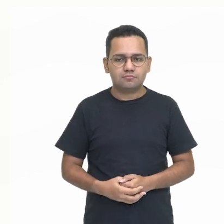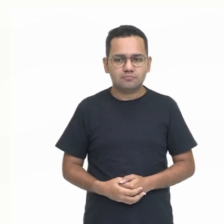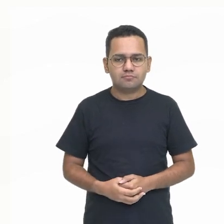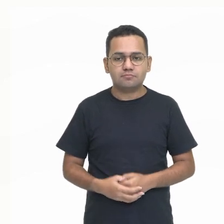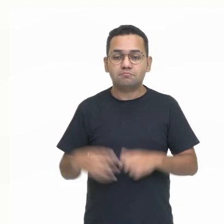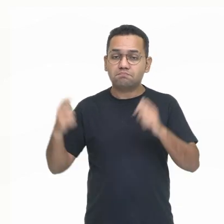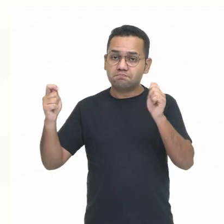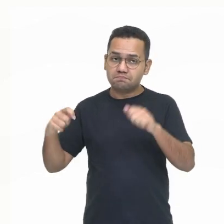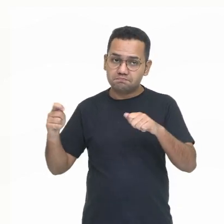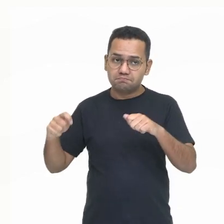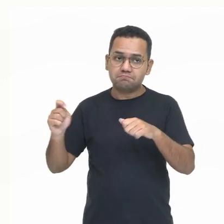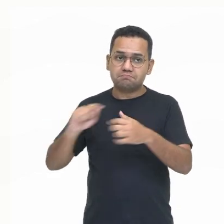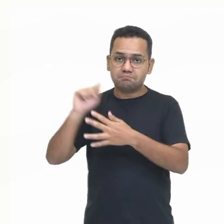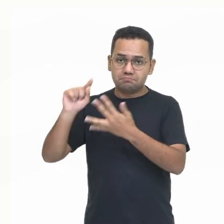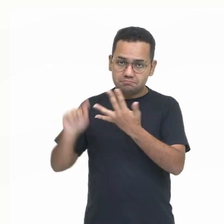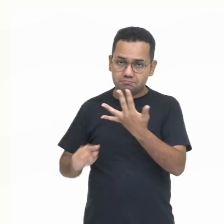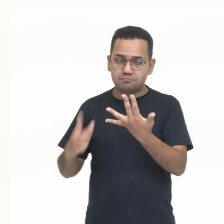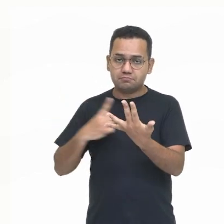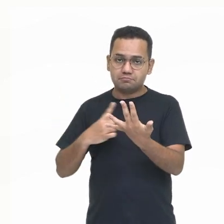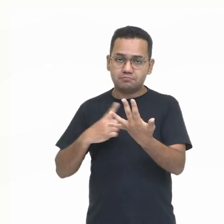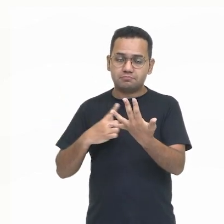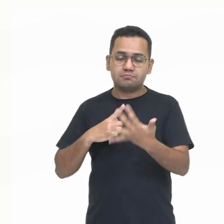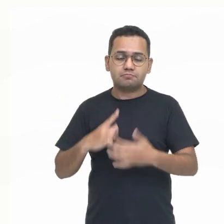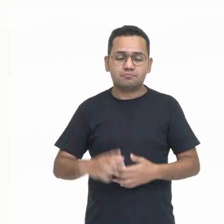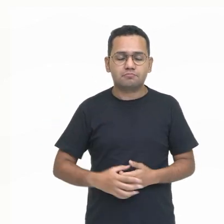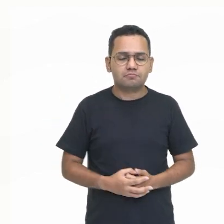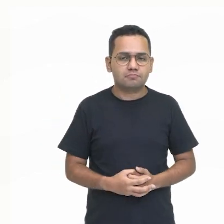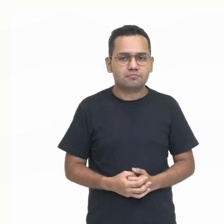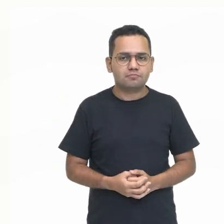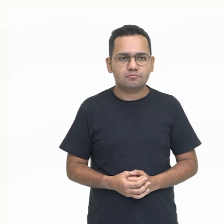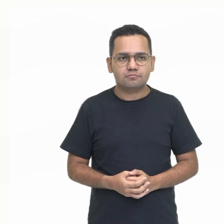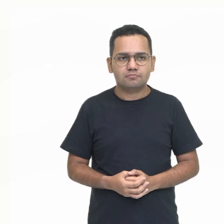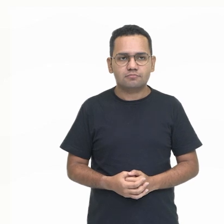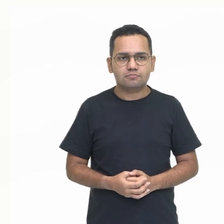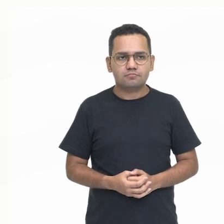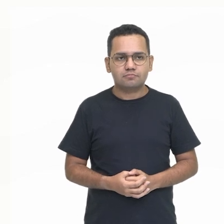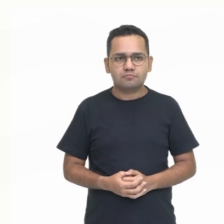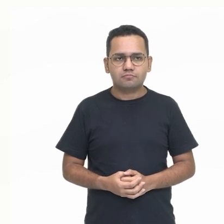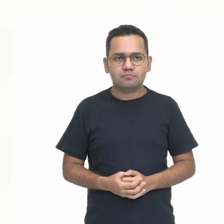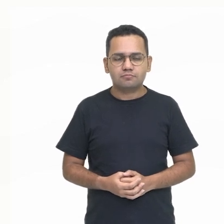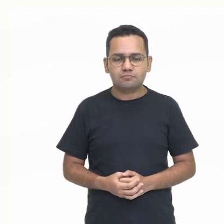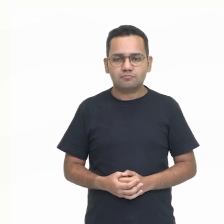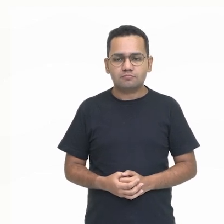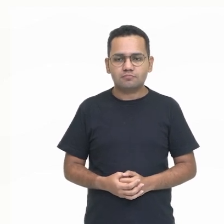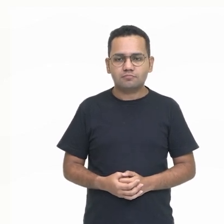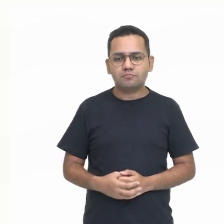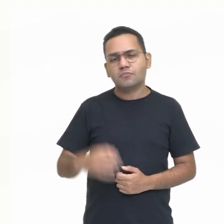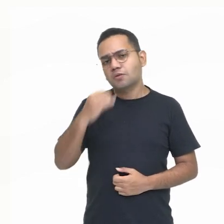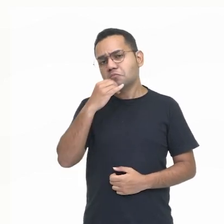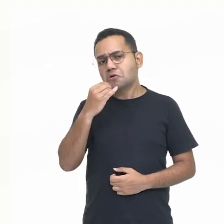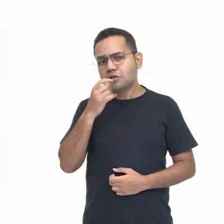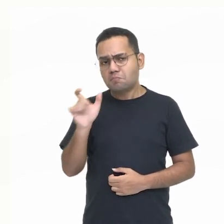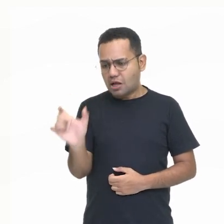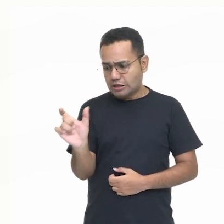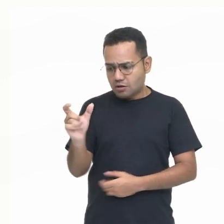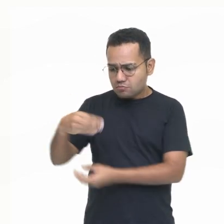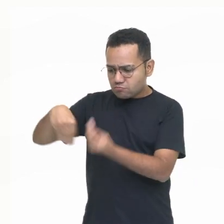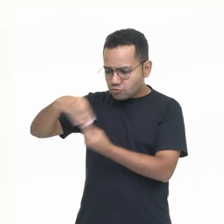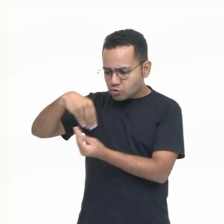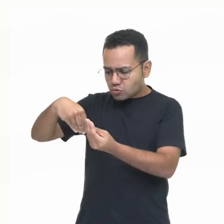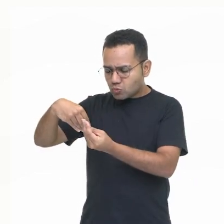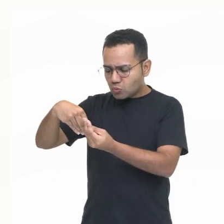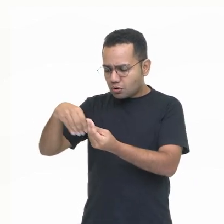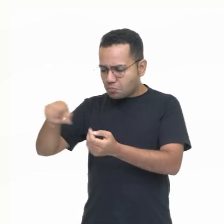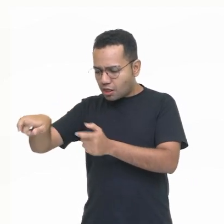60 anagramas com a palavra batata. Tá? Se a gente misturar as letras aí da palavra